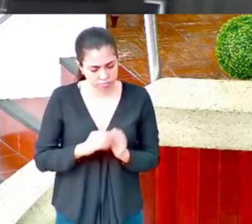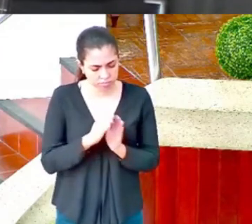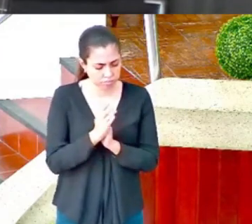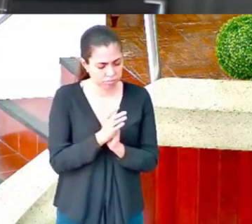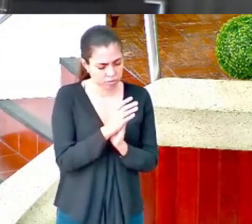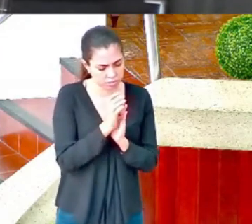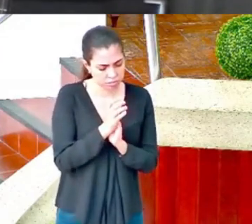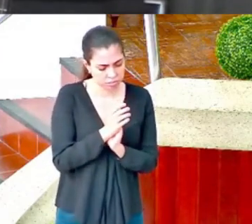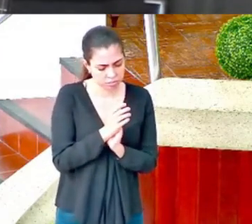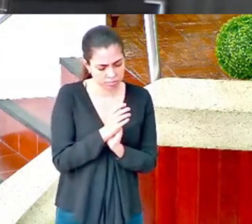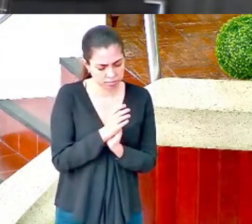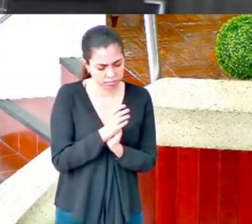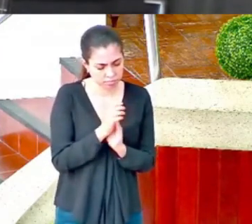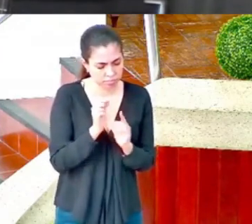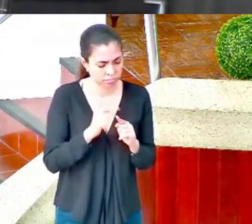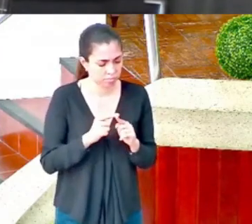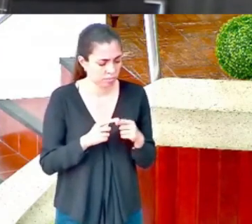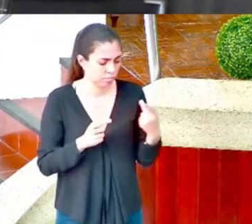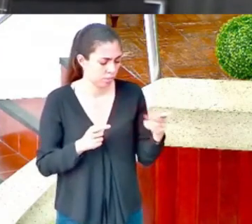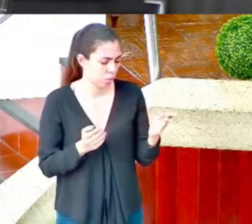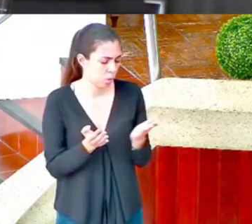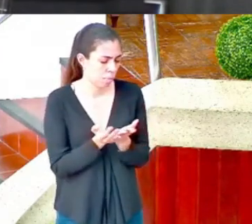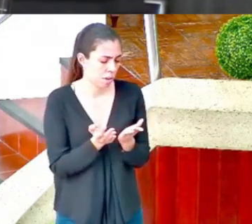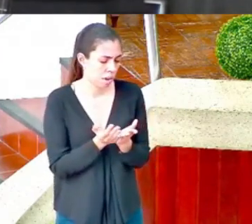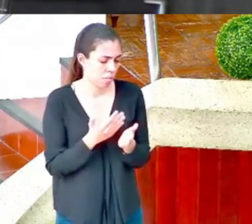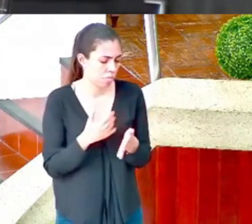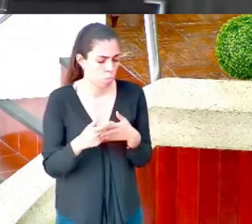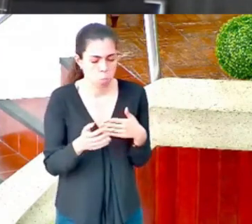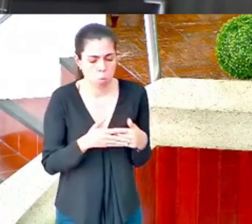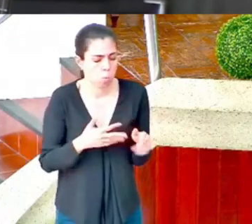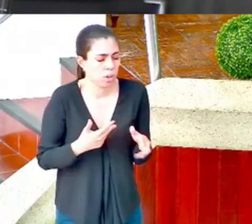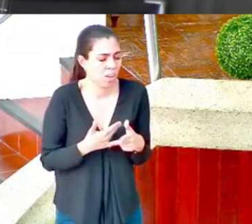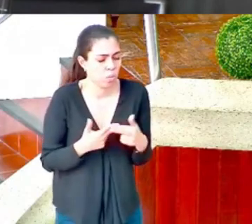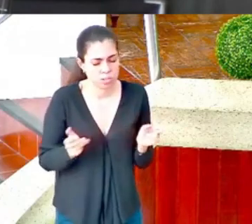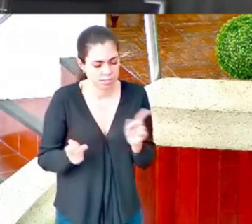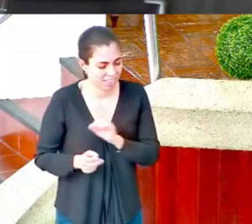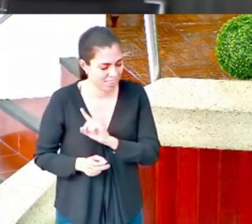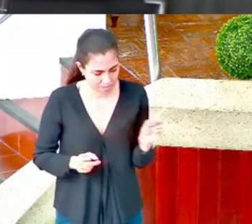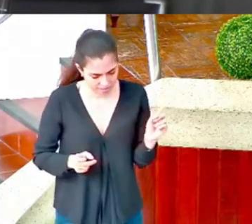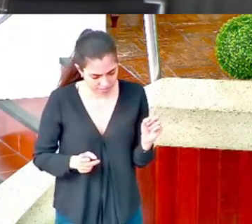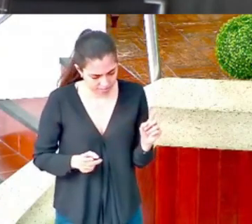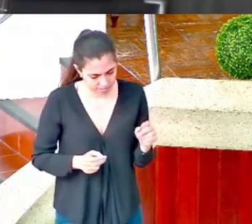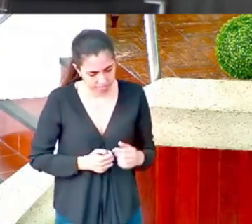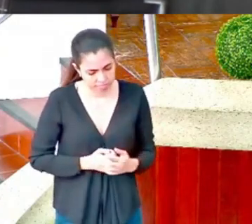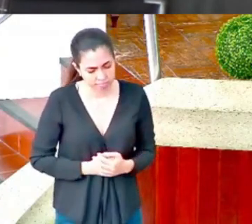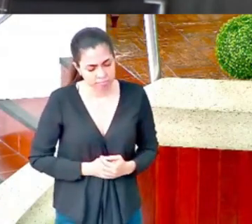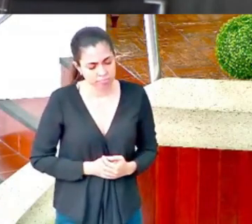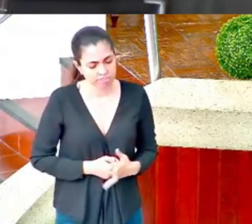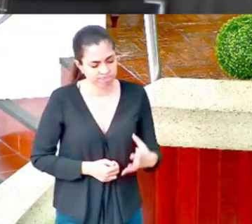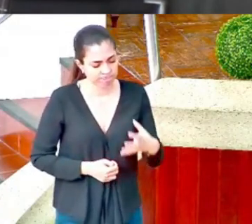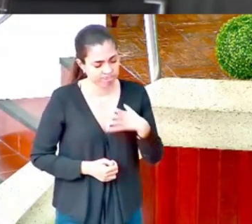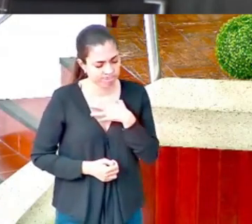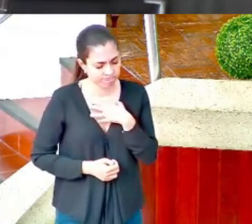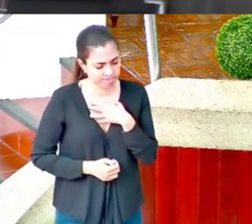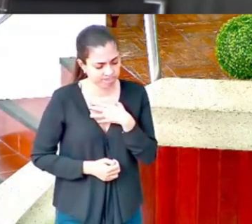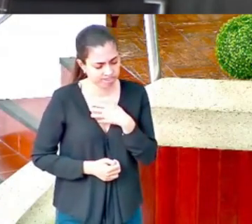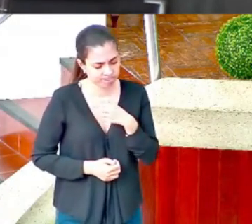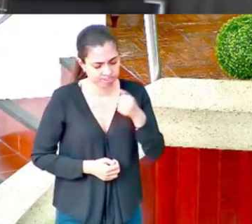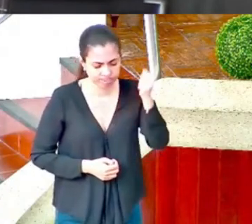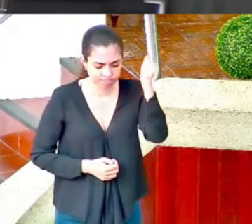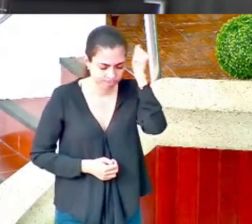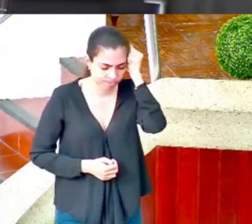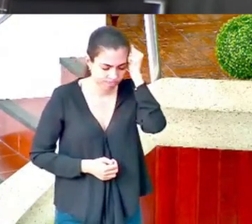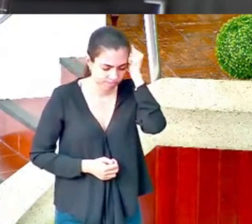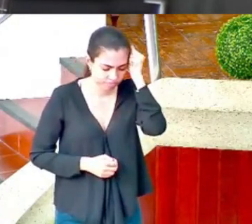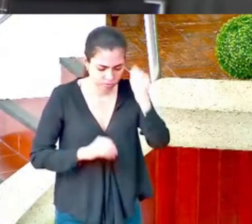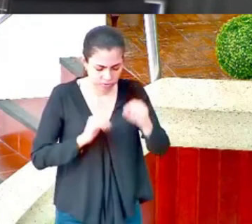isso, porque a tua palavra não é só uma história para ser lida, mas ela é um choque em nós, para que a